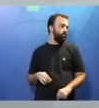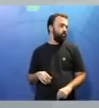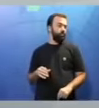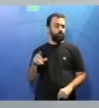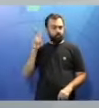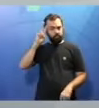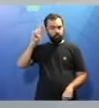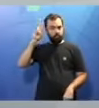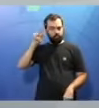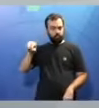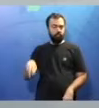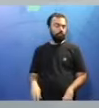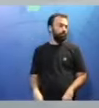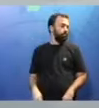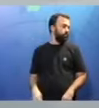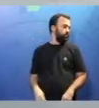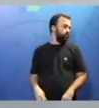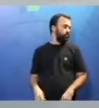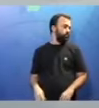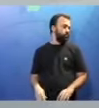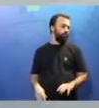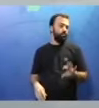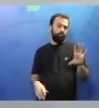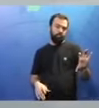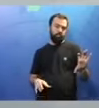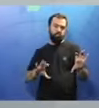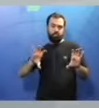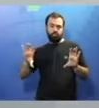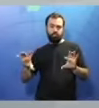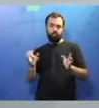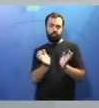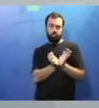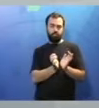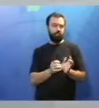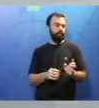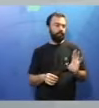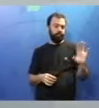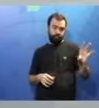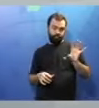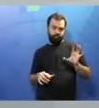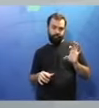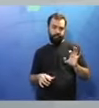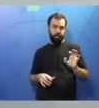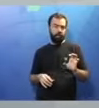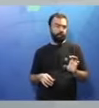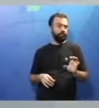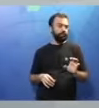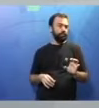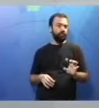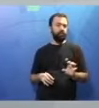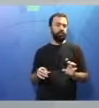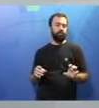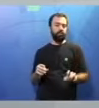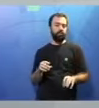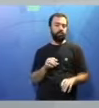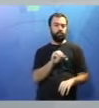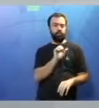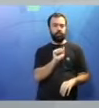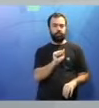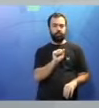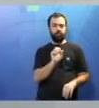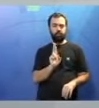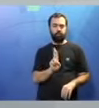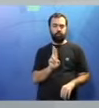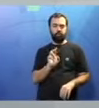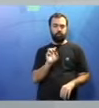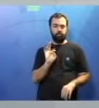Bom, relembrando ainda, autótrofos e heterótrofos. Os organismos autótrofos, auto significa ele